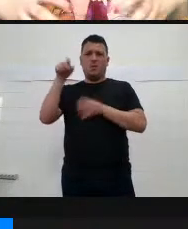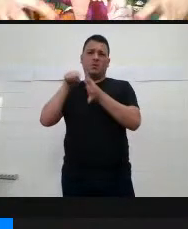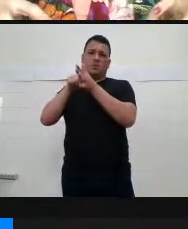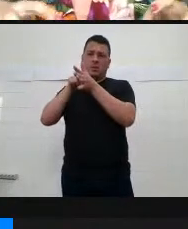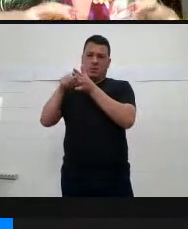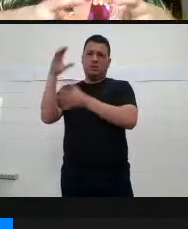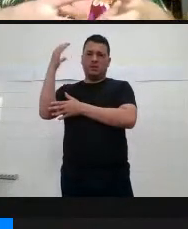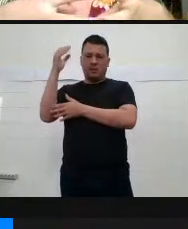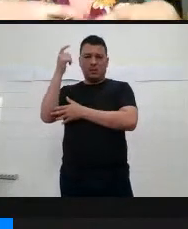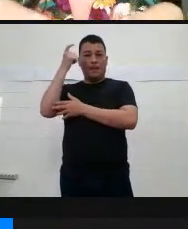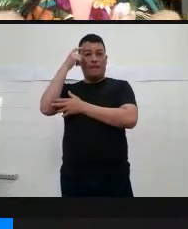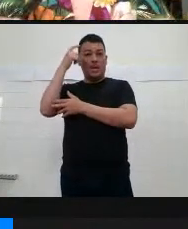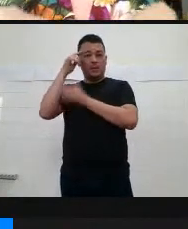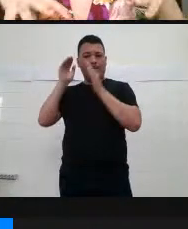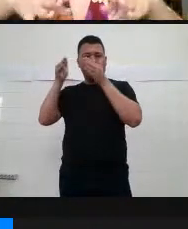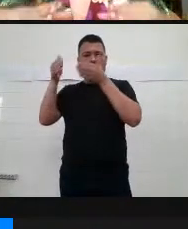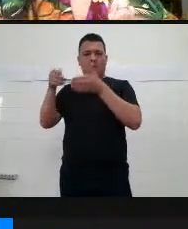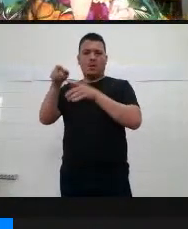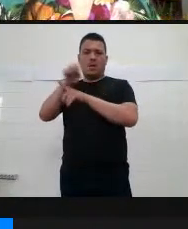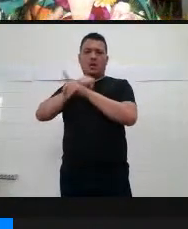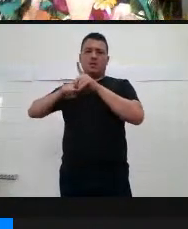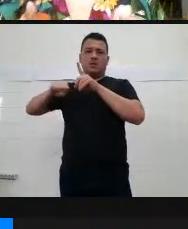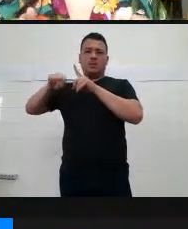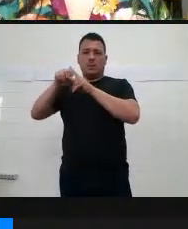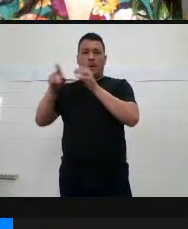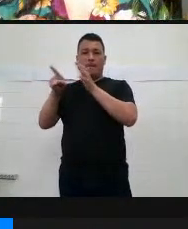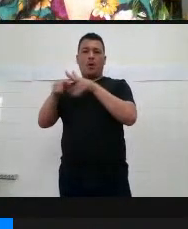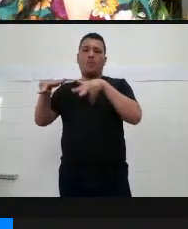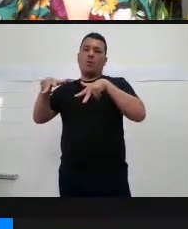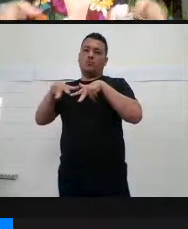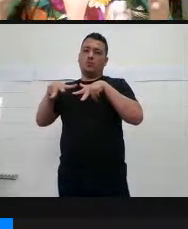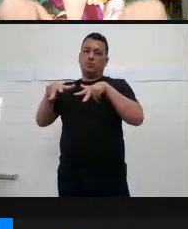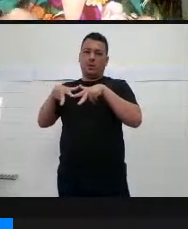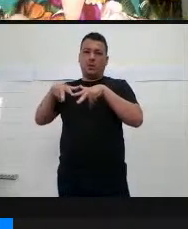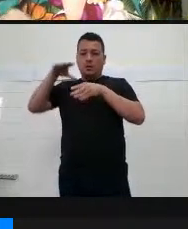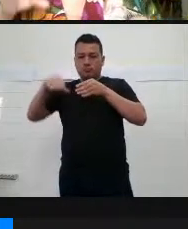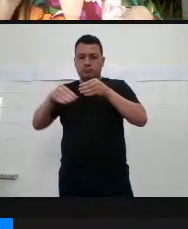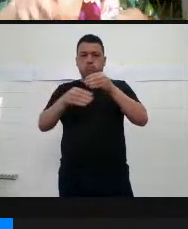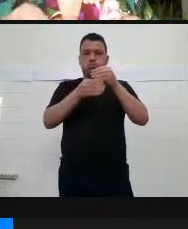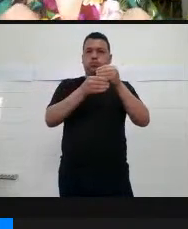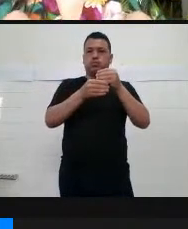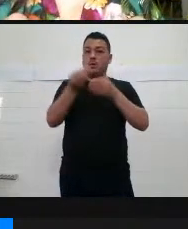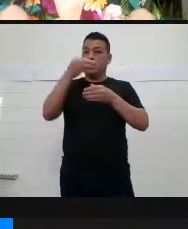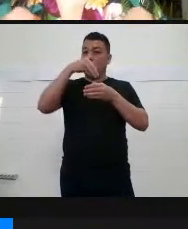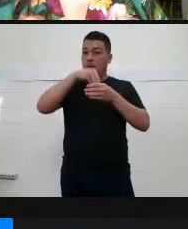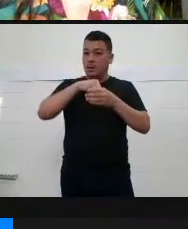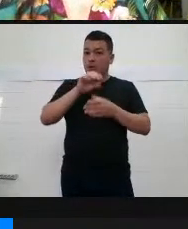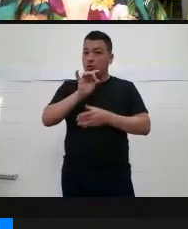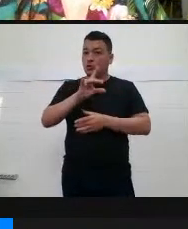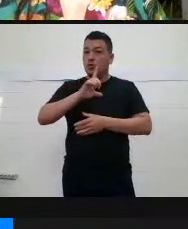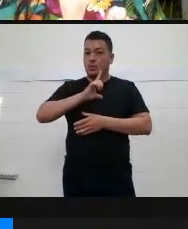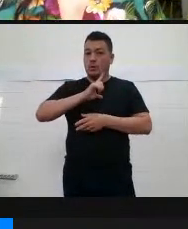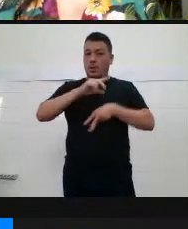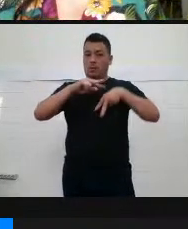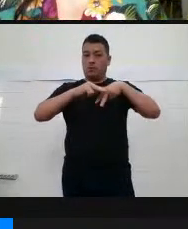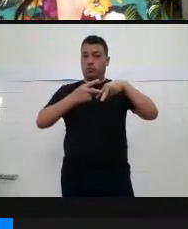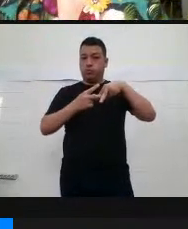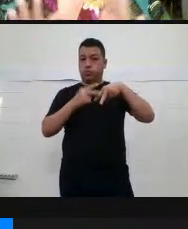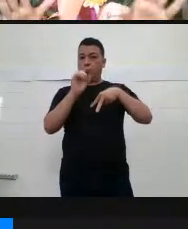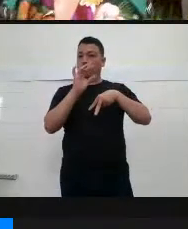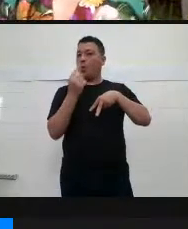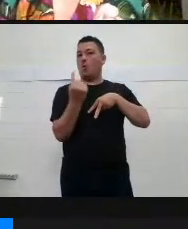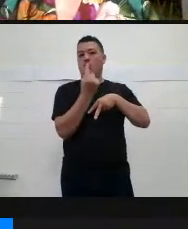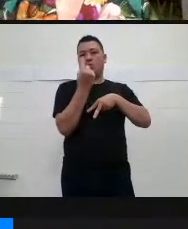estudiosos que vai pensar a sociedade e que vai reiterar que só existe um